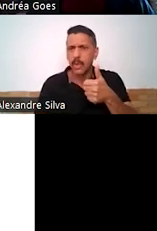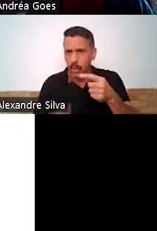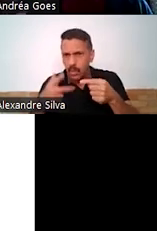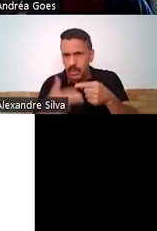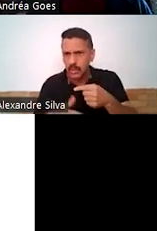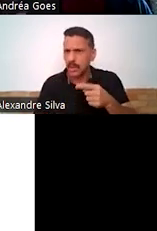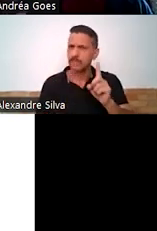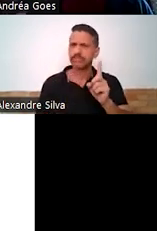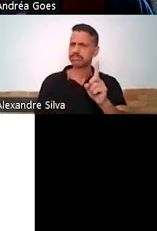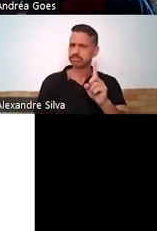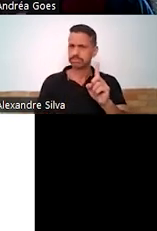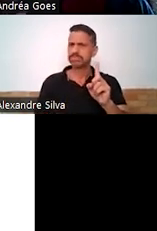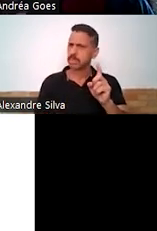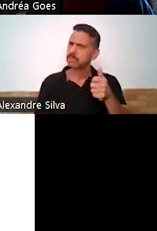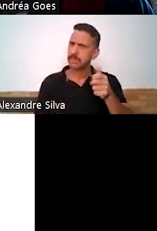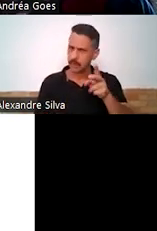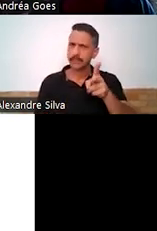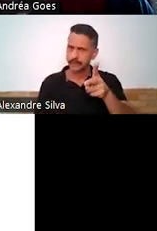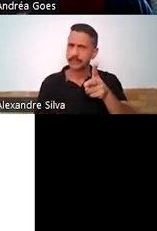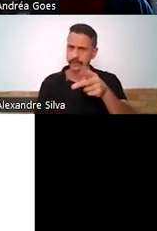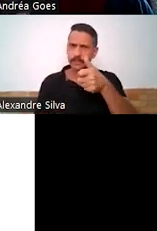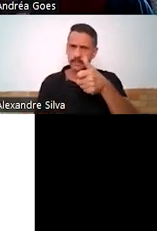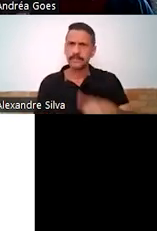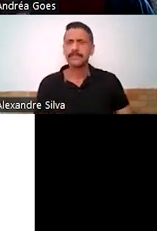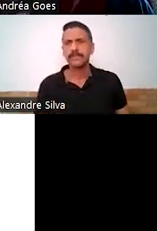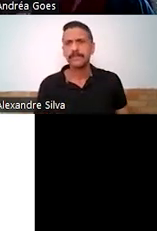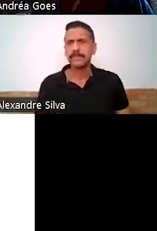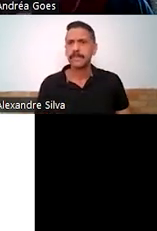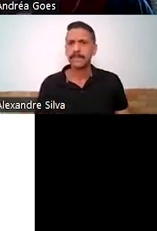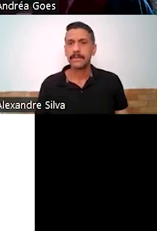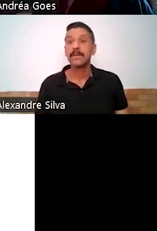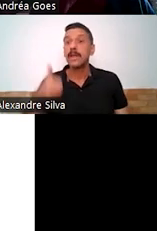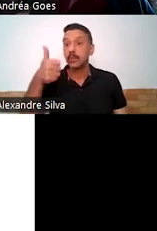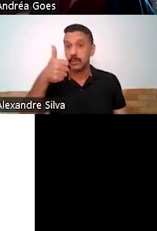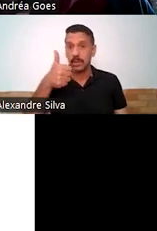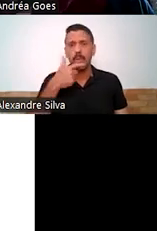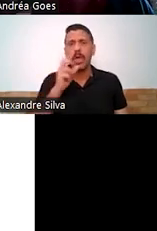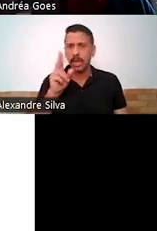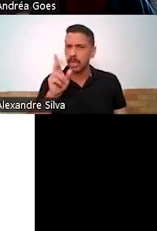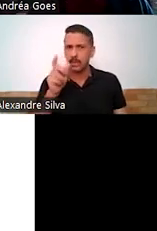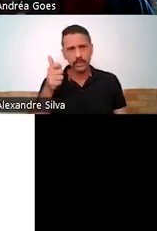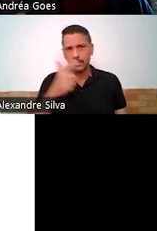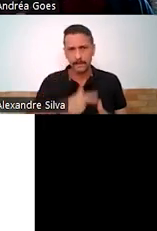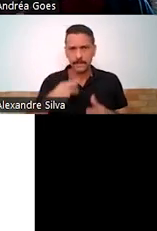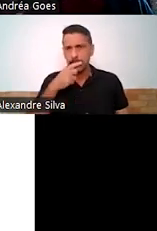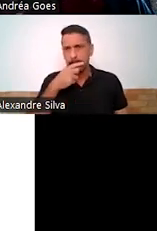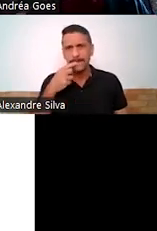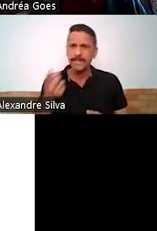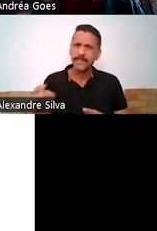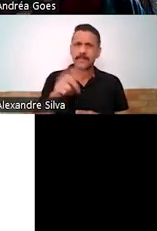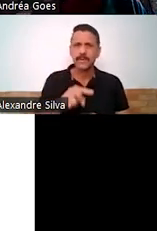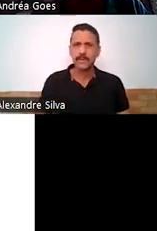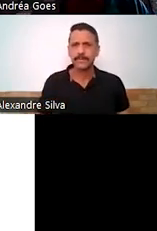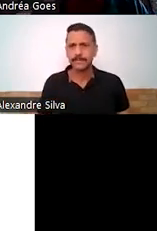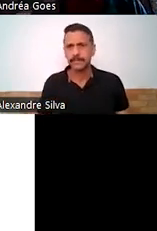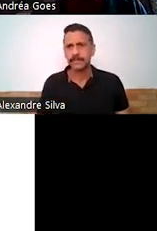Cortou? Não, né? Estou aqui, né? Ou foi o Murilo Não, que... tá tudo certinho. Tá. Volta para mim por favor,